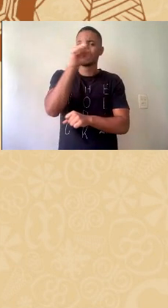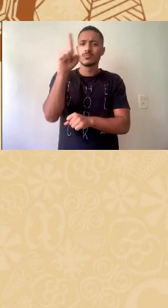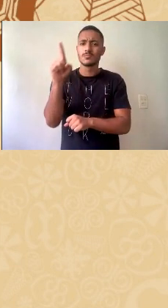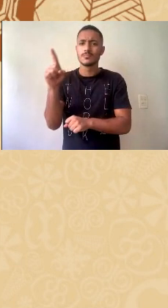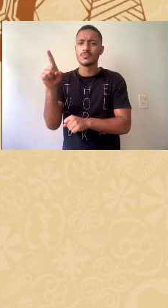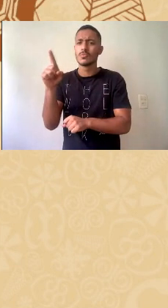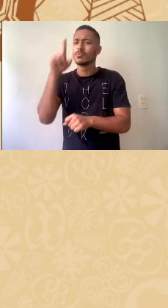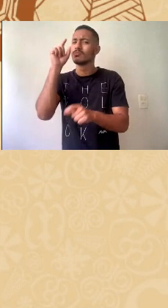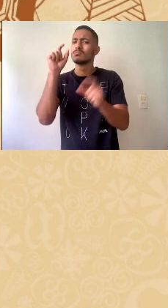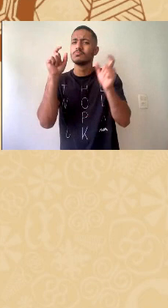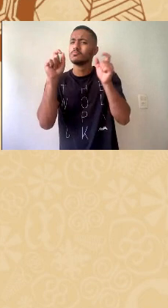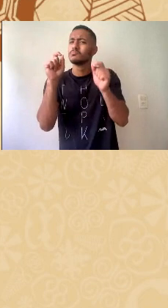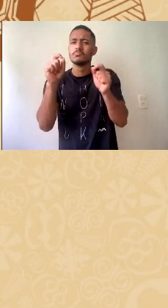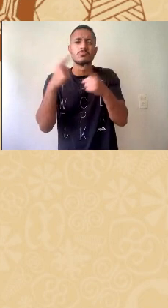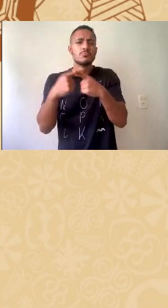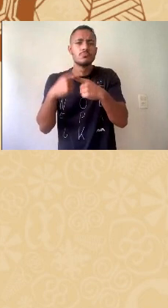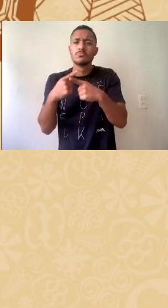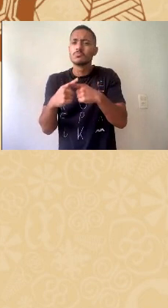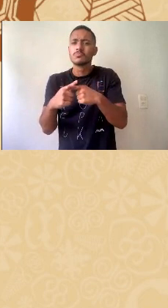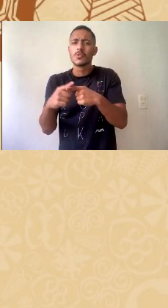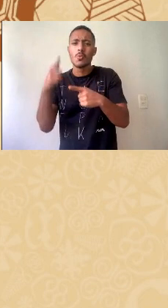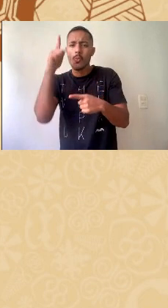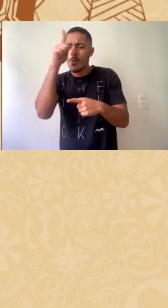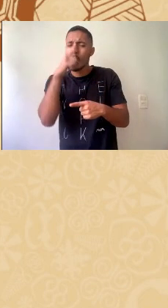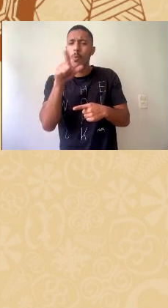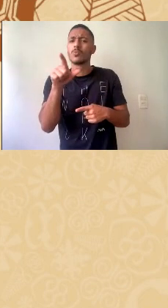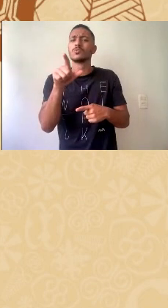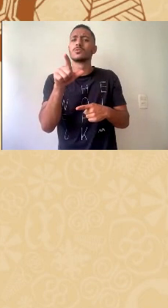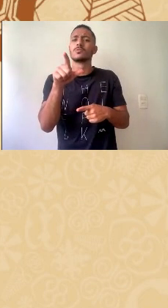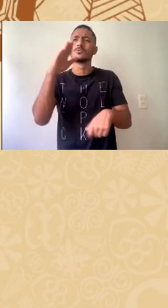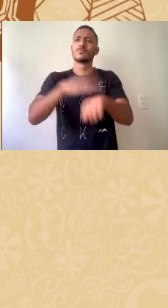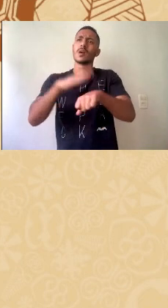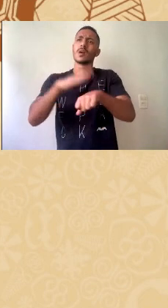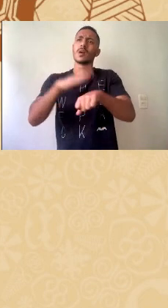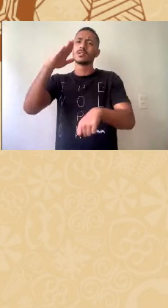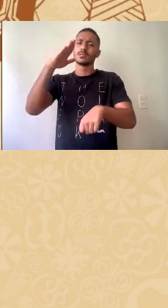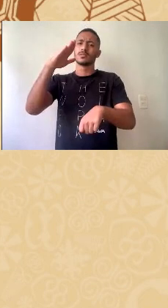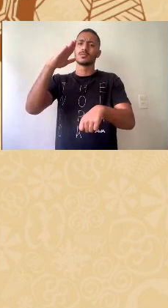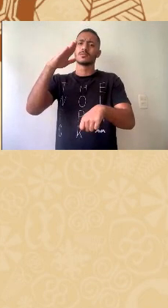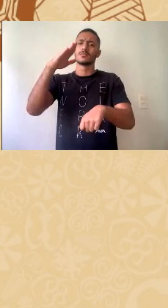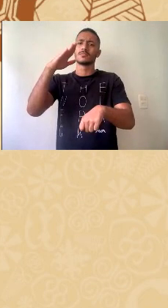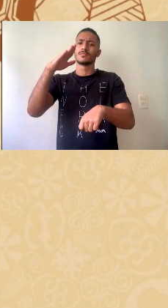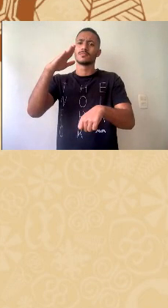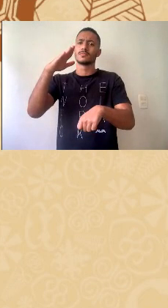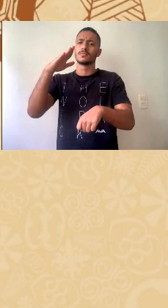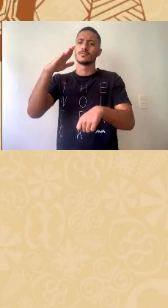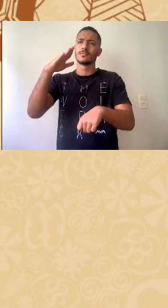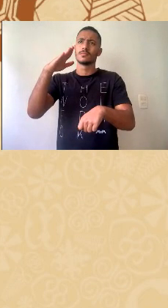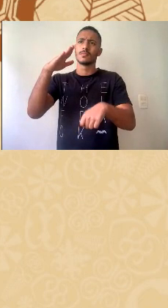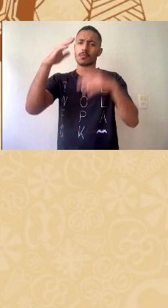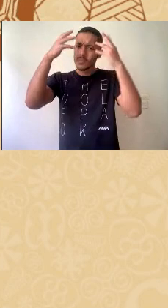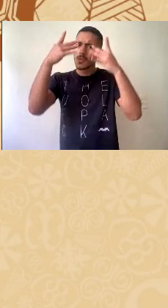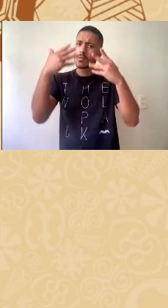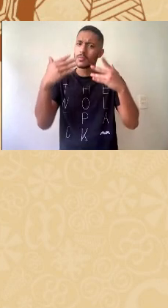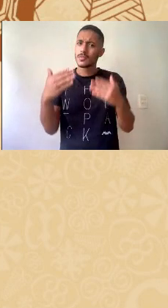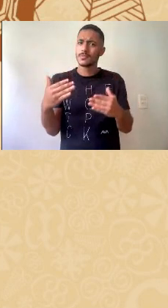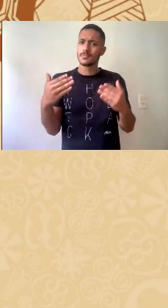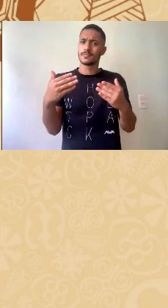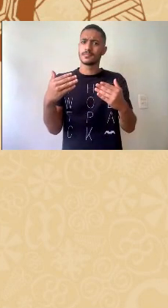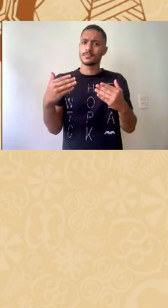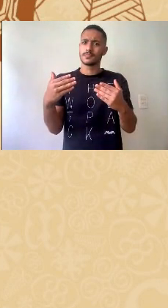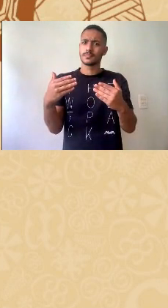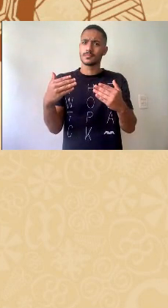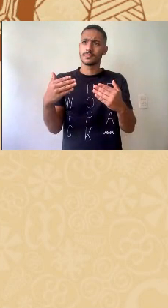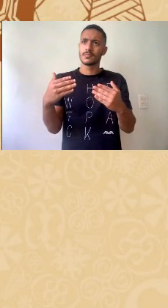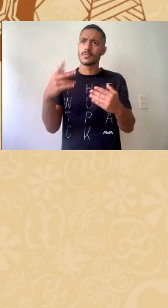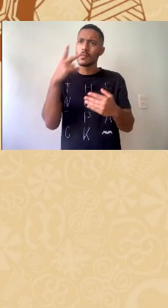Por que a gente não consegue ir além disso? Eu vou dizer por quê. Me parece que nós estamos aí